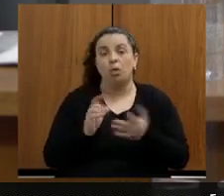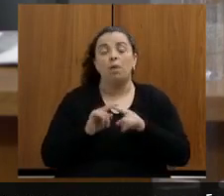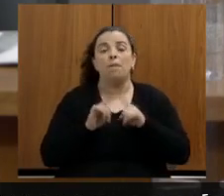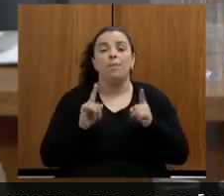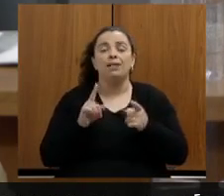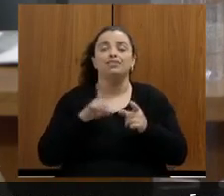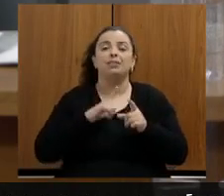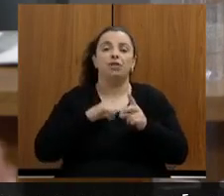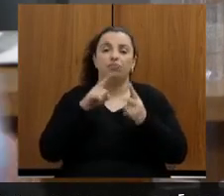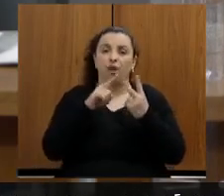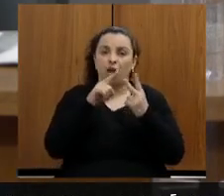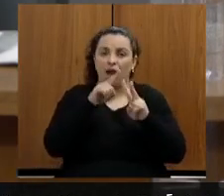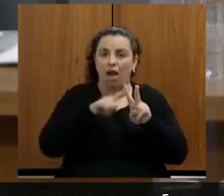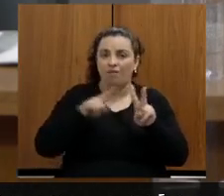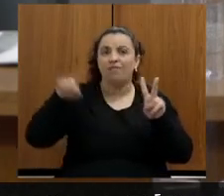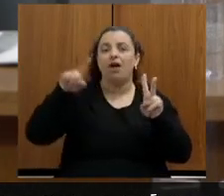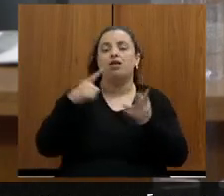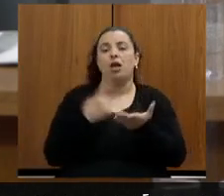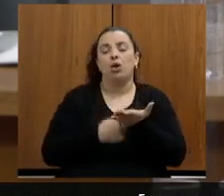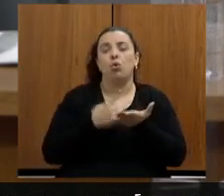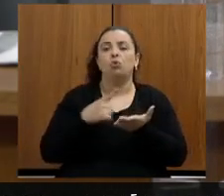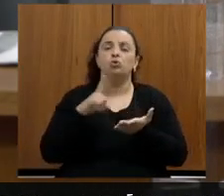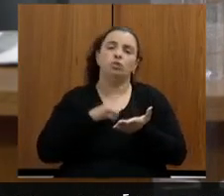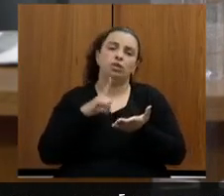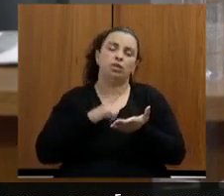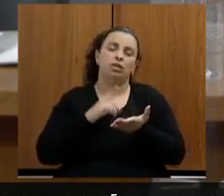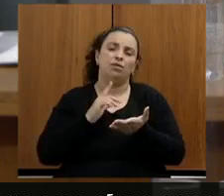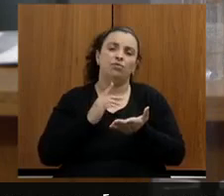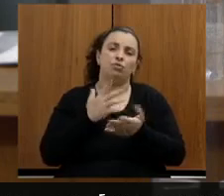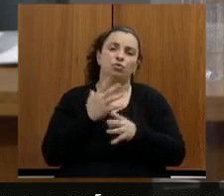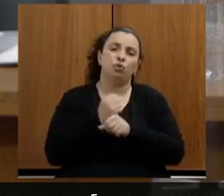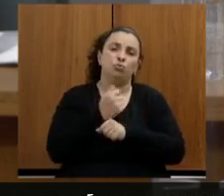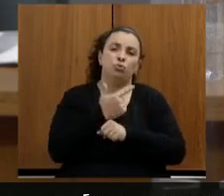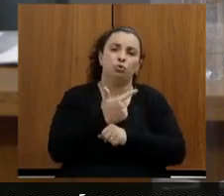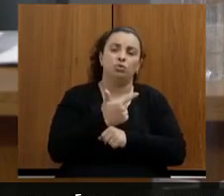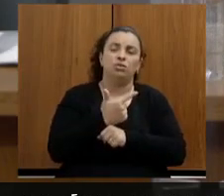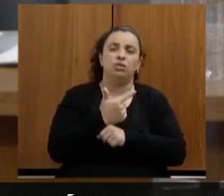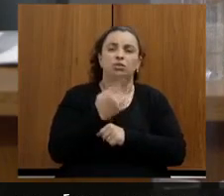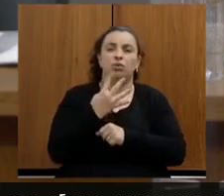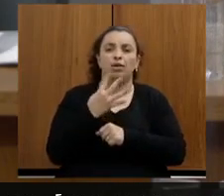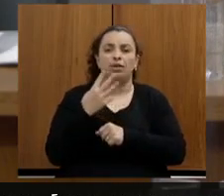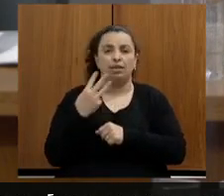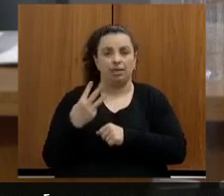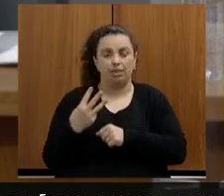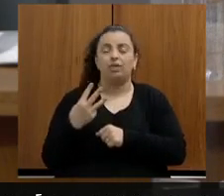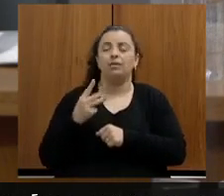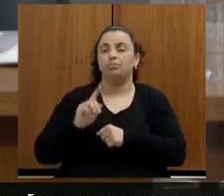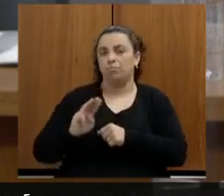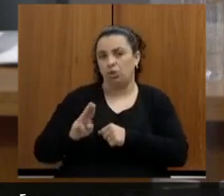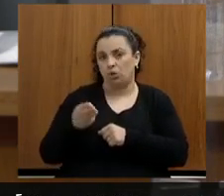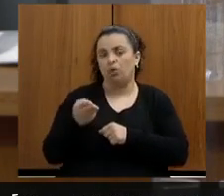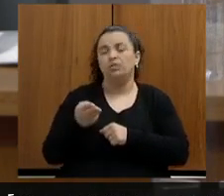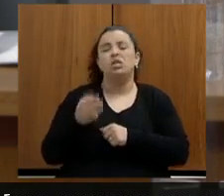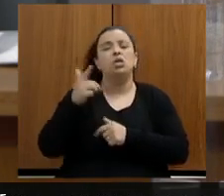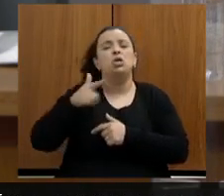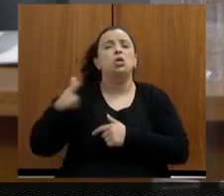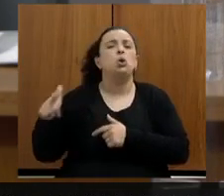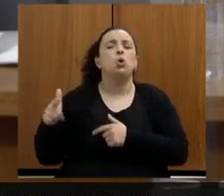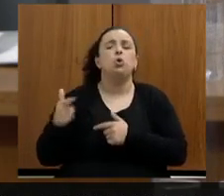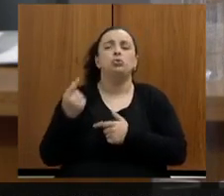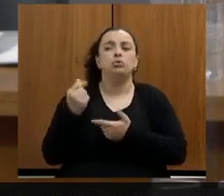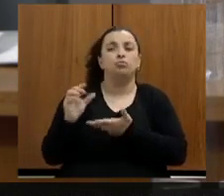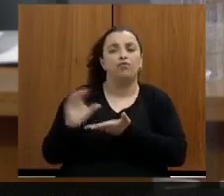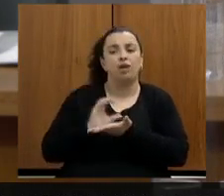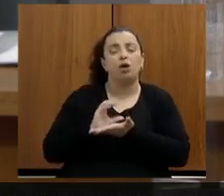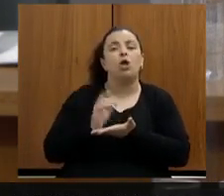a cor da vale né Eu já falamos aí praticamente 243 milhões mais alguns outros direcionamento a gente